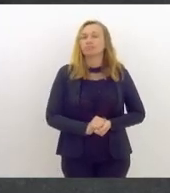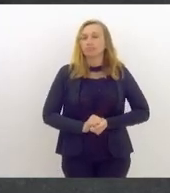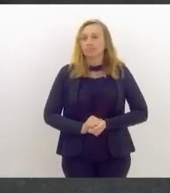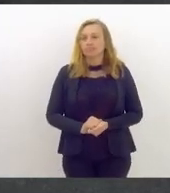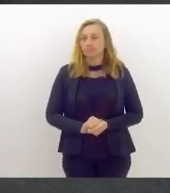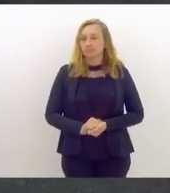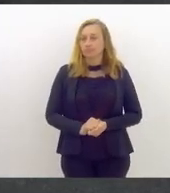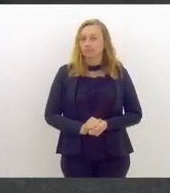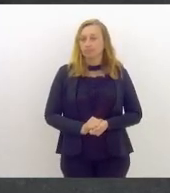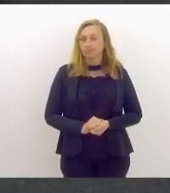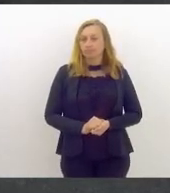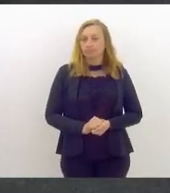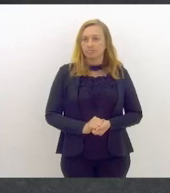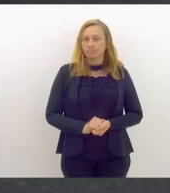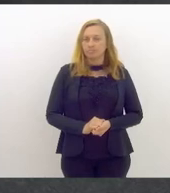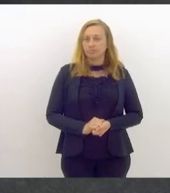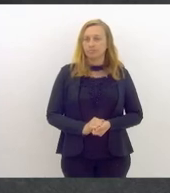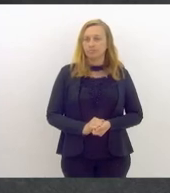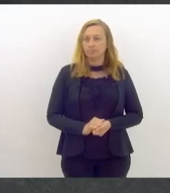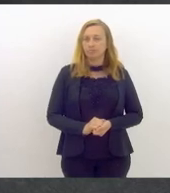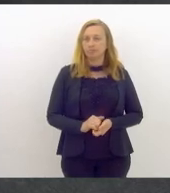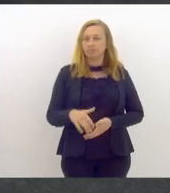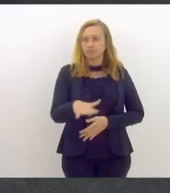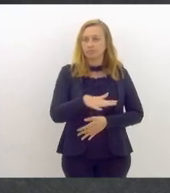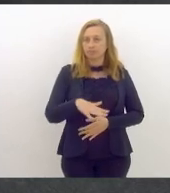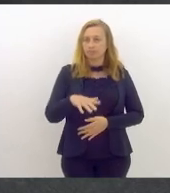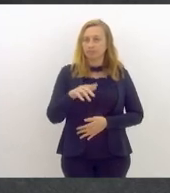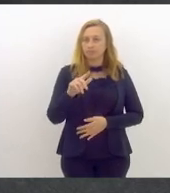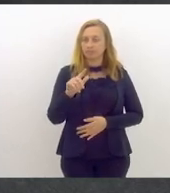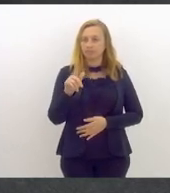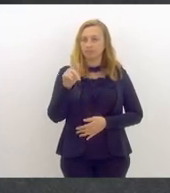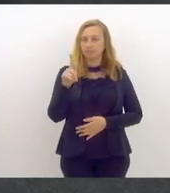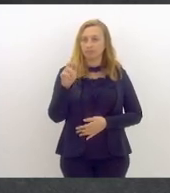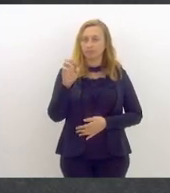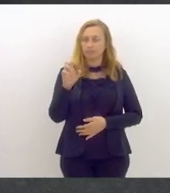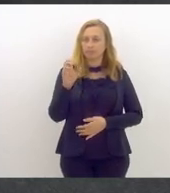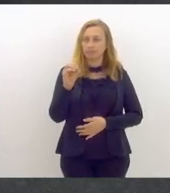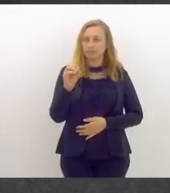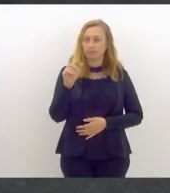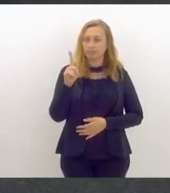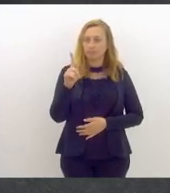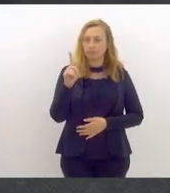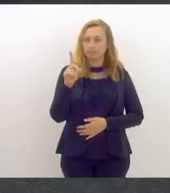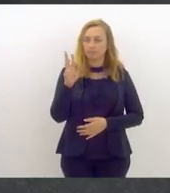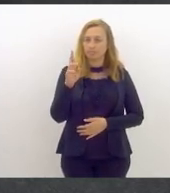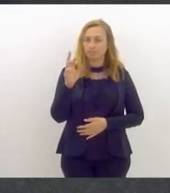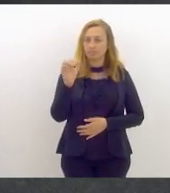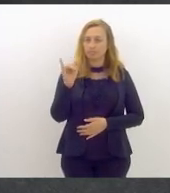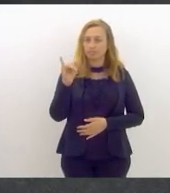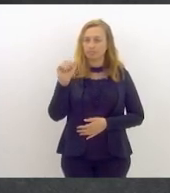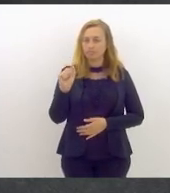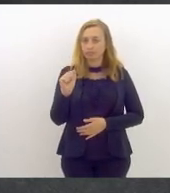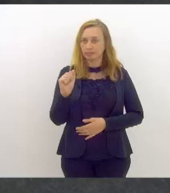através de coordenadas geográficas, senhor presidente. É impossível